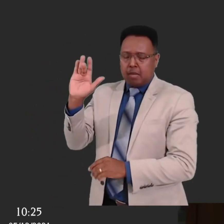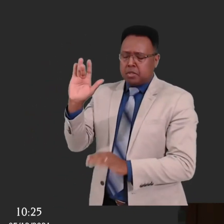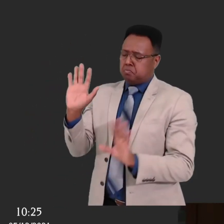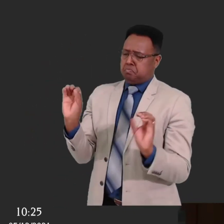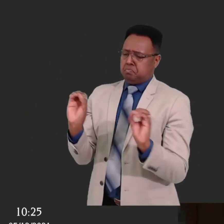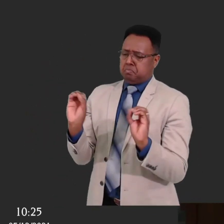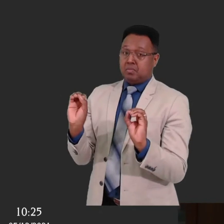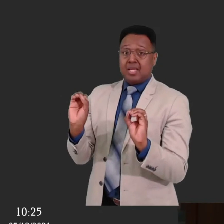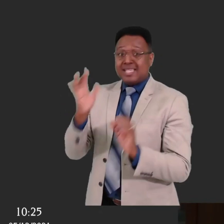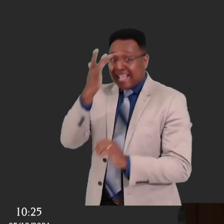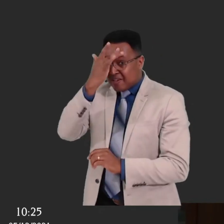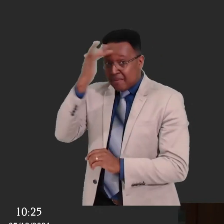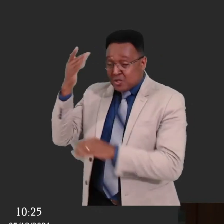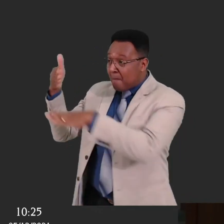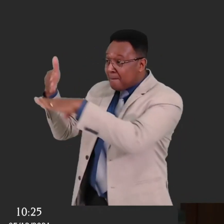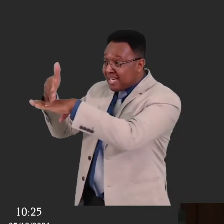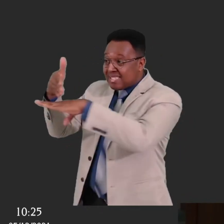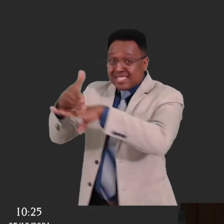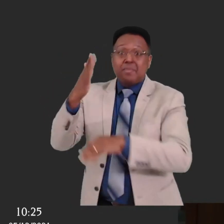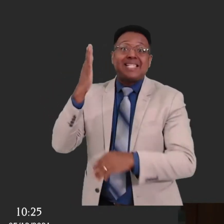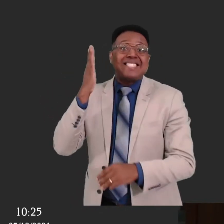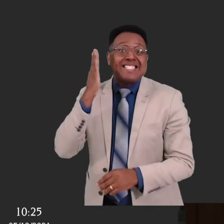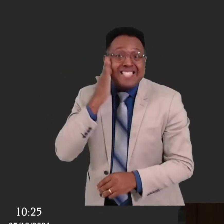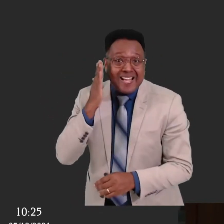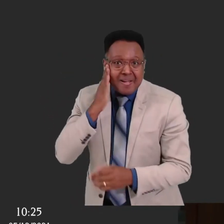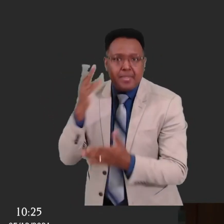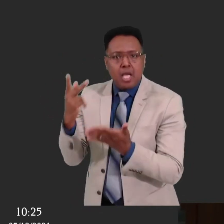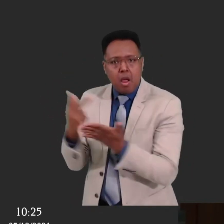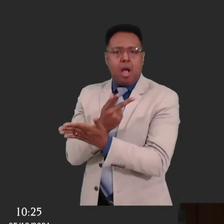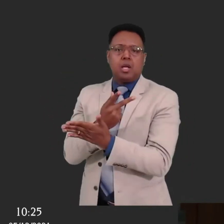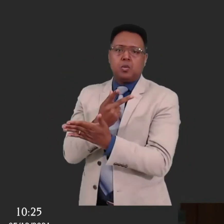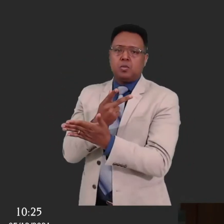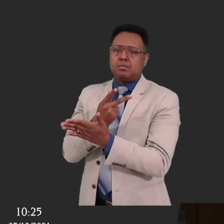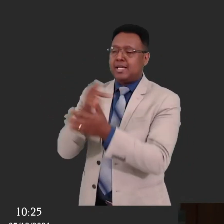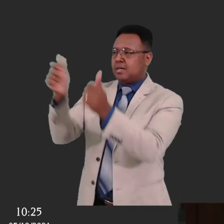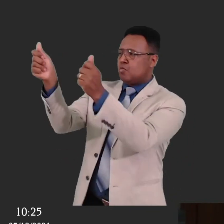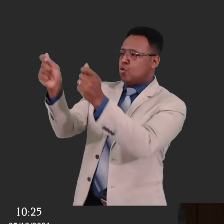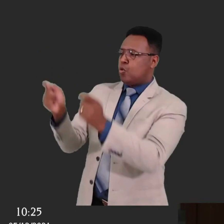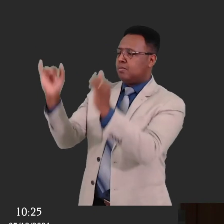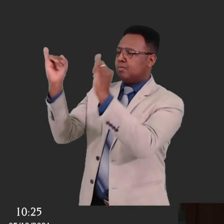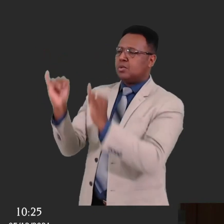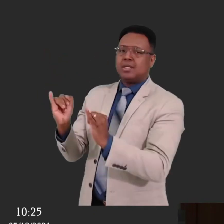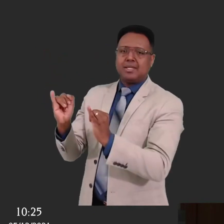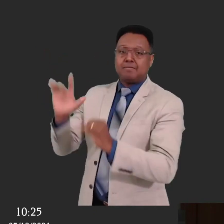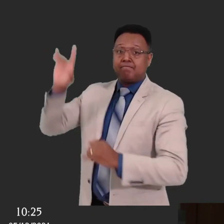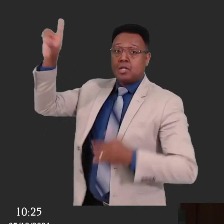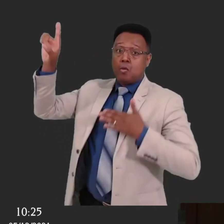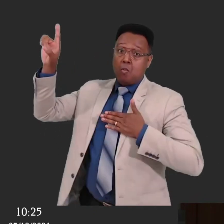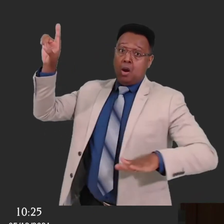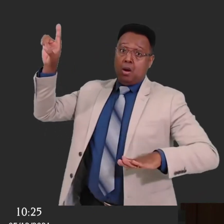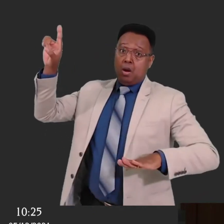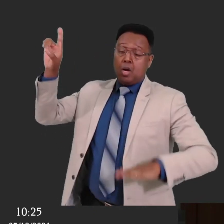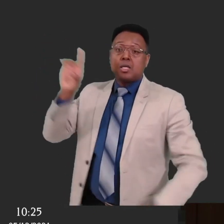comprometimento espiritual idólatra, isto é, desagradável a Deus. 25 de dezembro, que